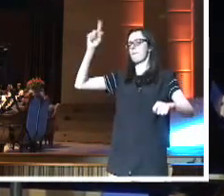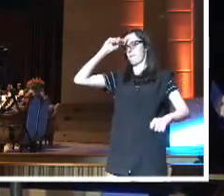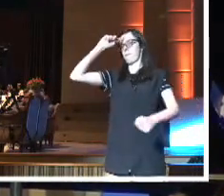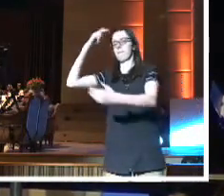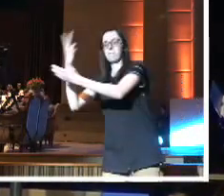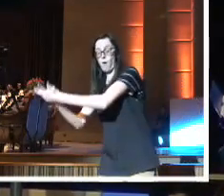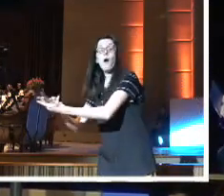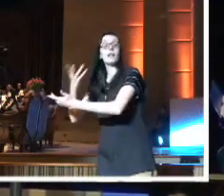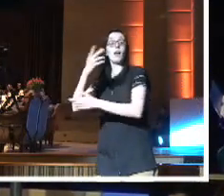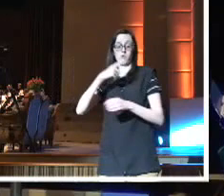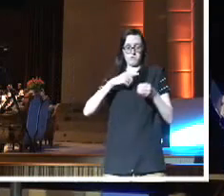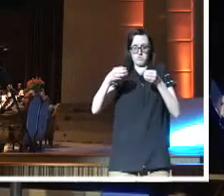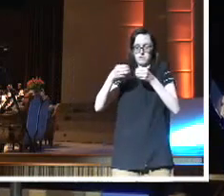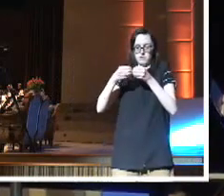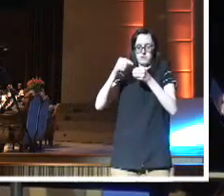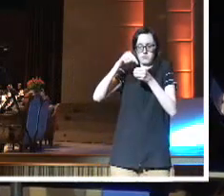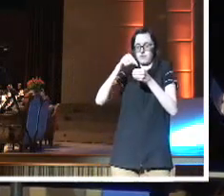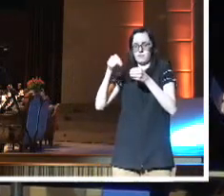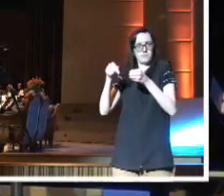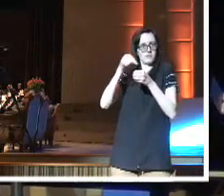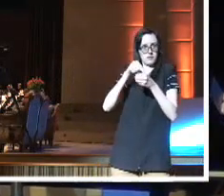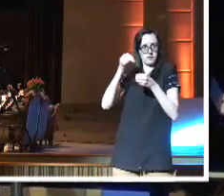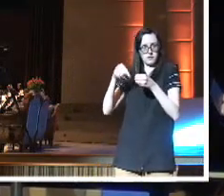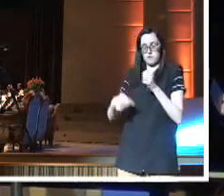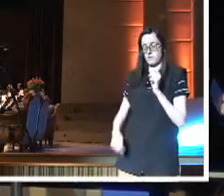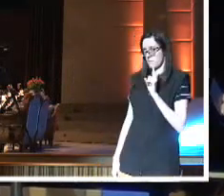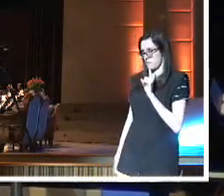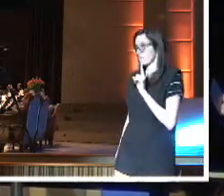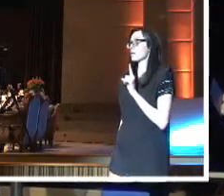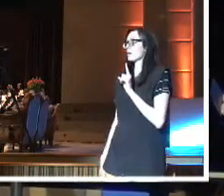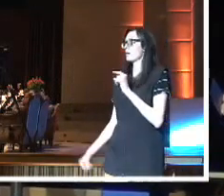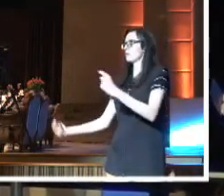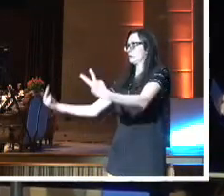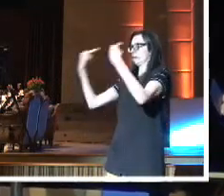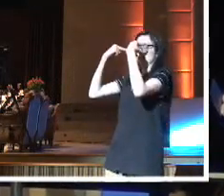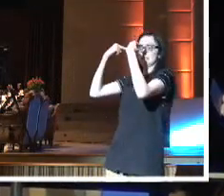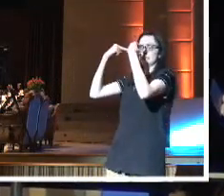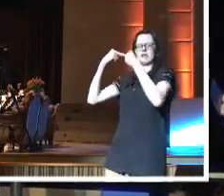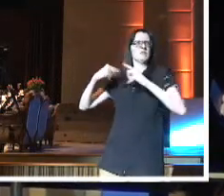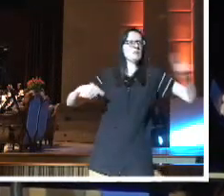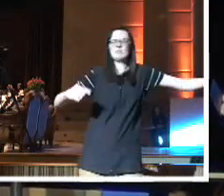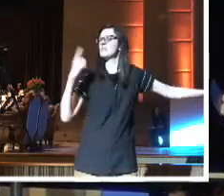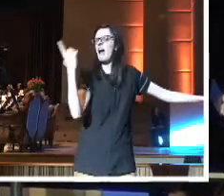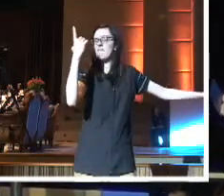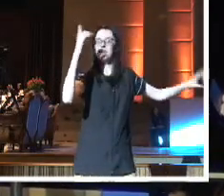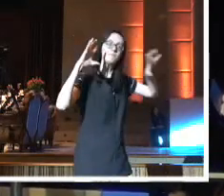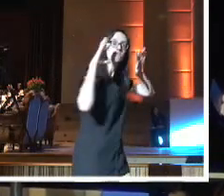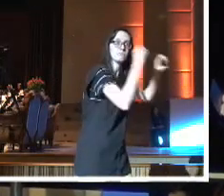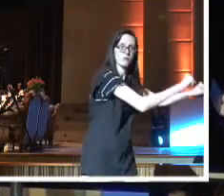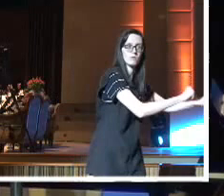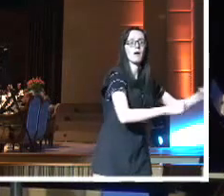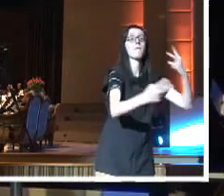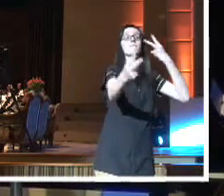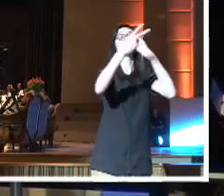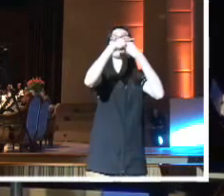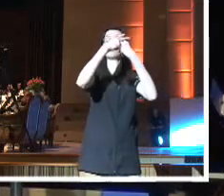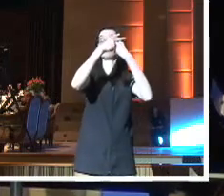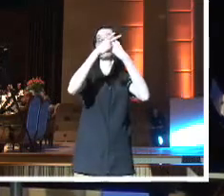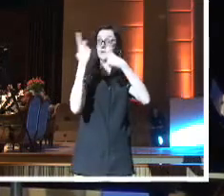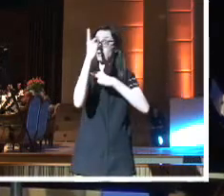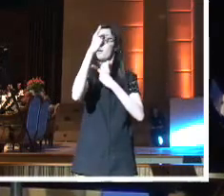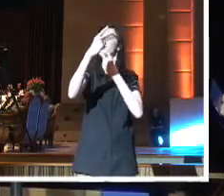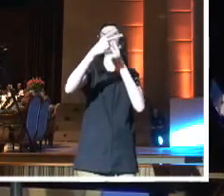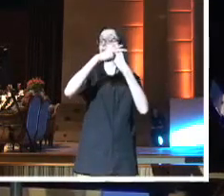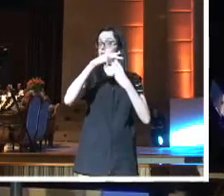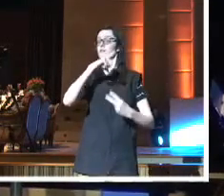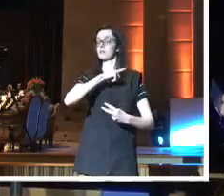chega na fronteira, ele é reconhecido, é preso, é lançado numa masmorra, e